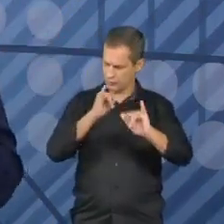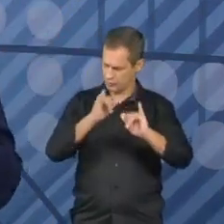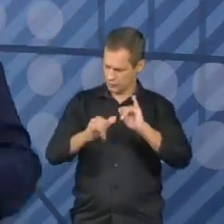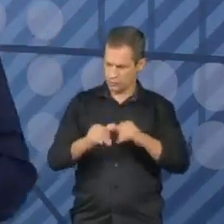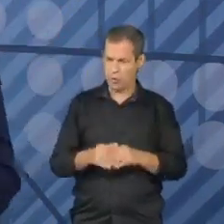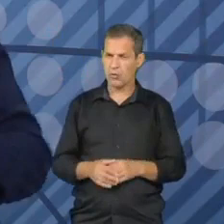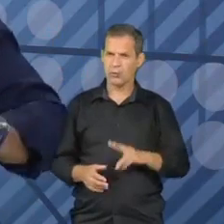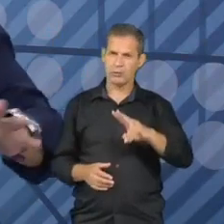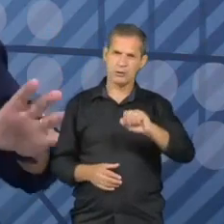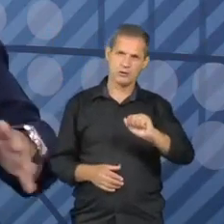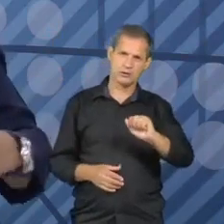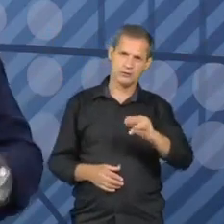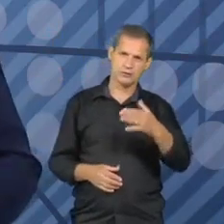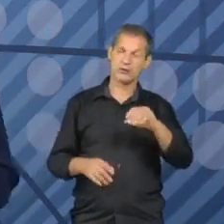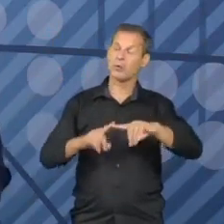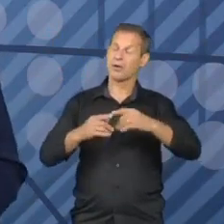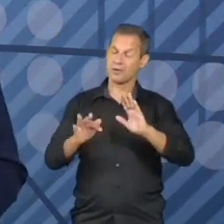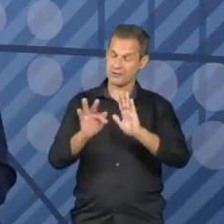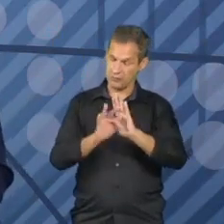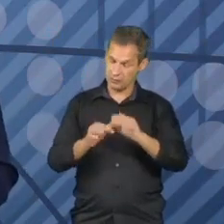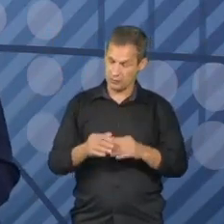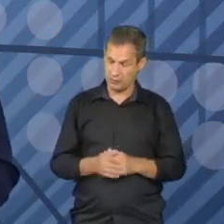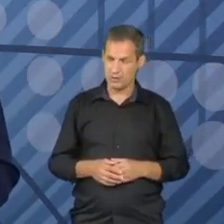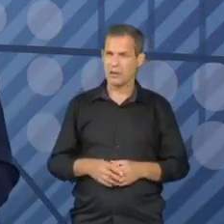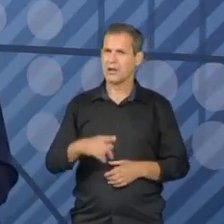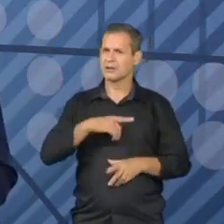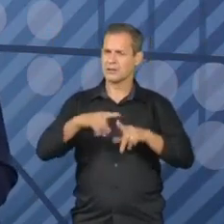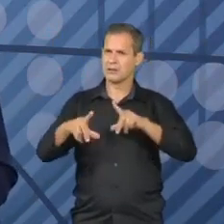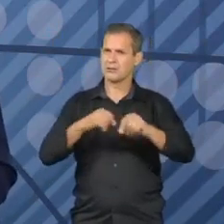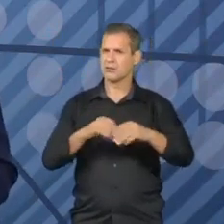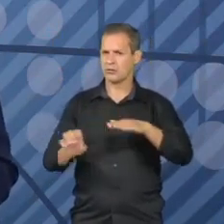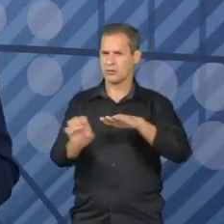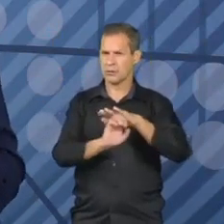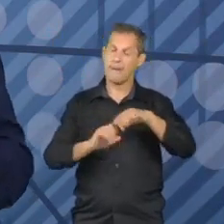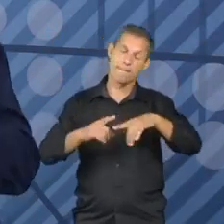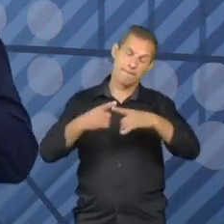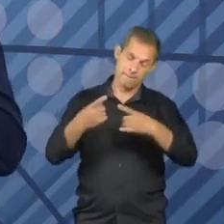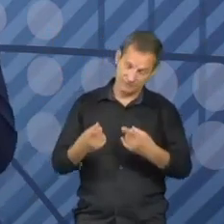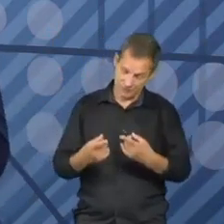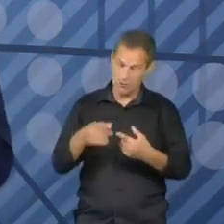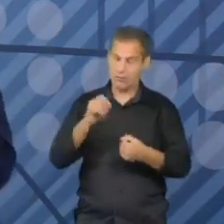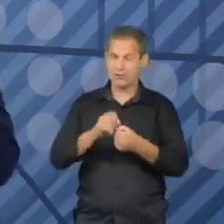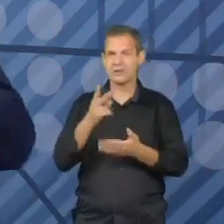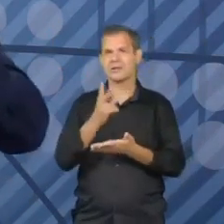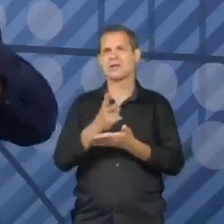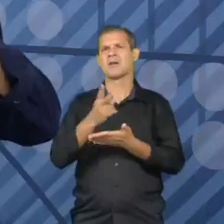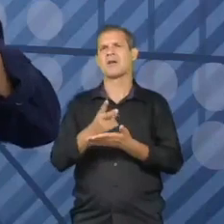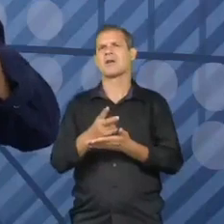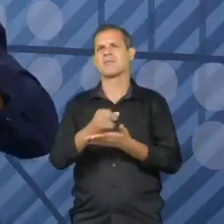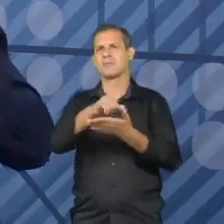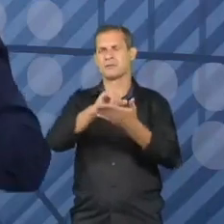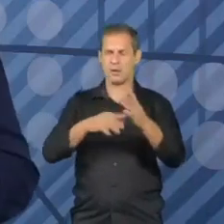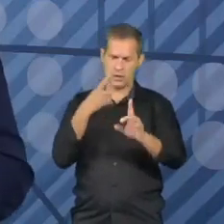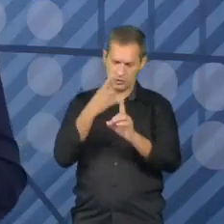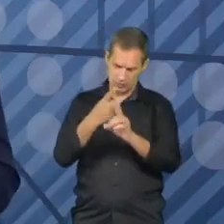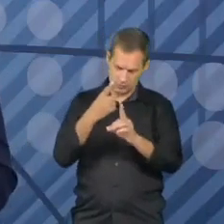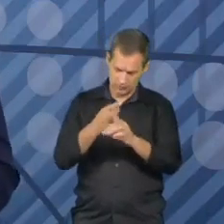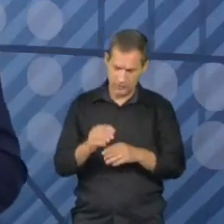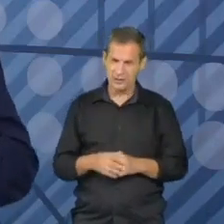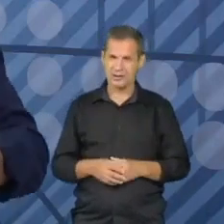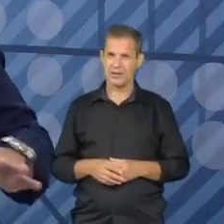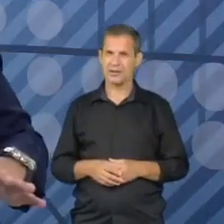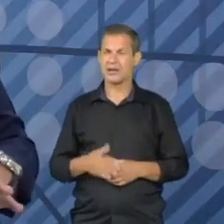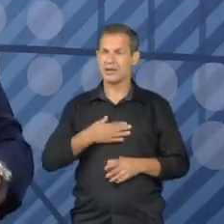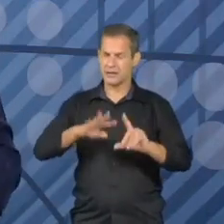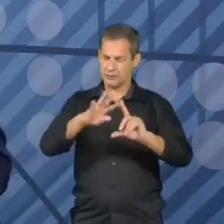uma avaliação e você vai ter essa fórmula de repente para tomar uma decisão na empresa. Vou ter que fazer o mesmo procedimento, encontrar lá na